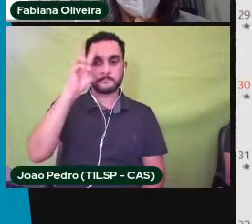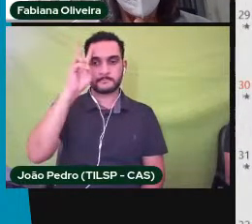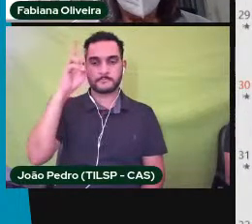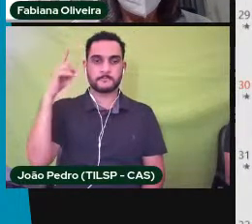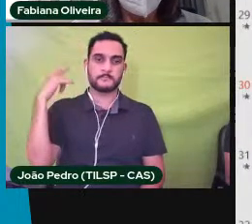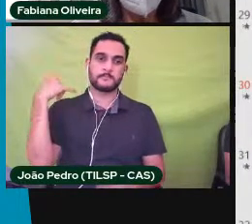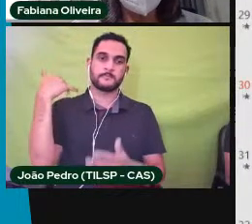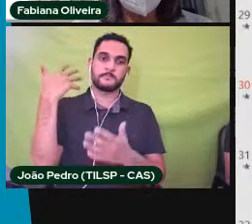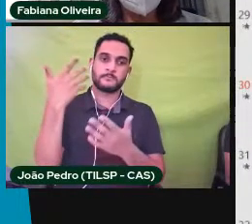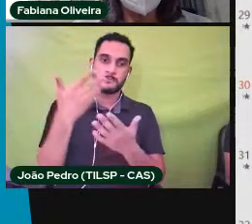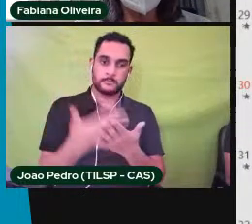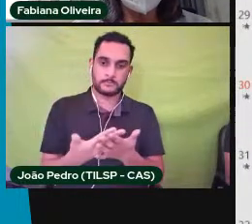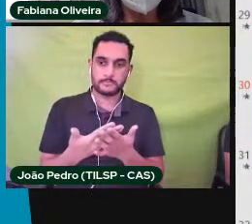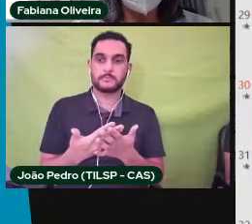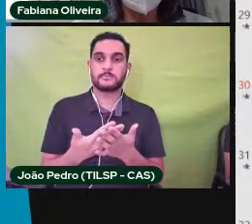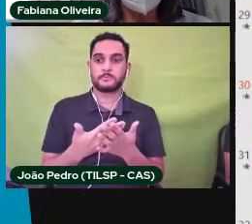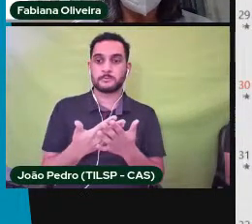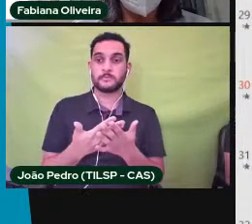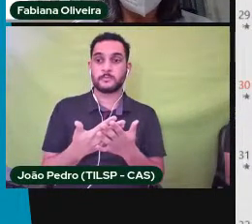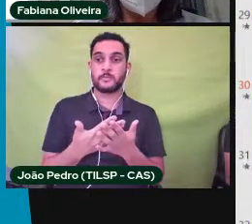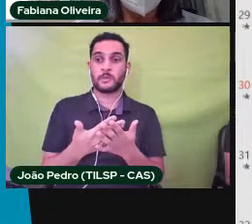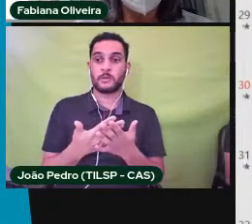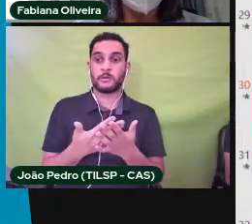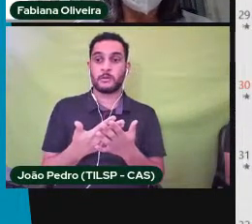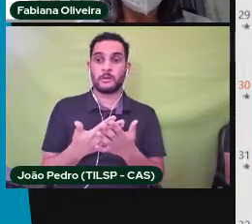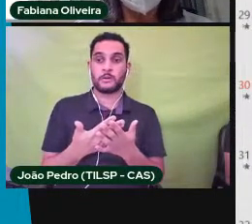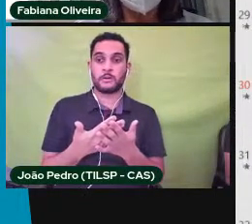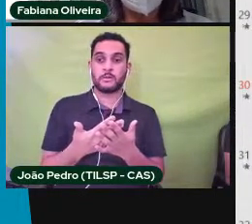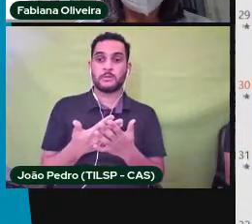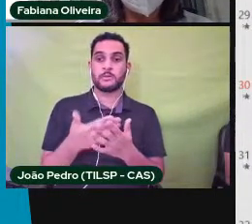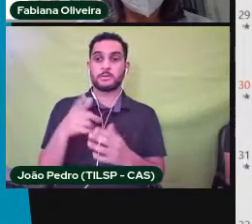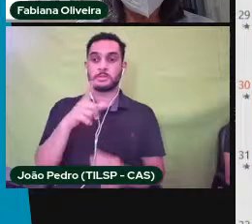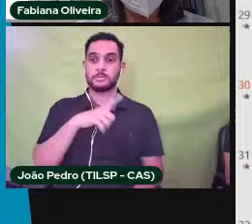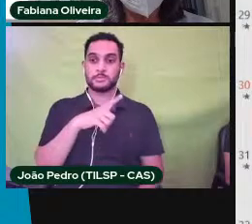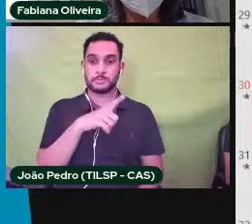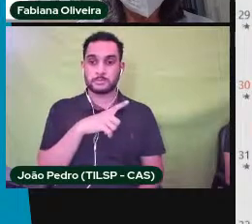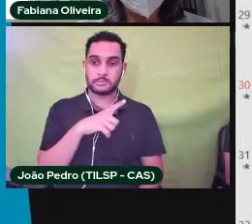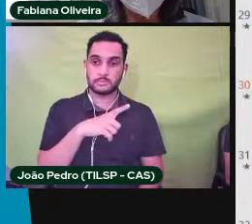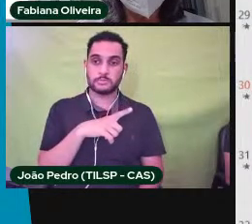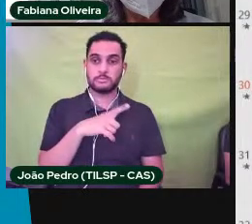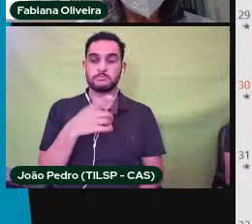construídos, e isso aí nos coloca no mundo do estudo da pesquisa